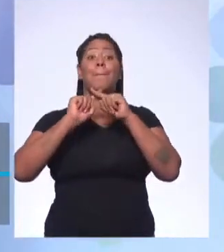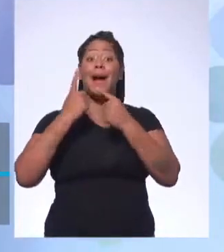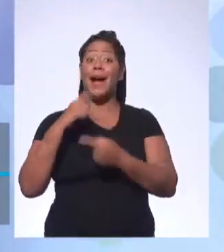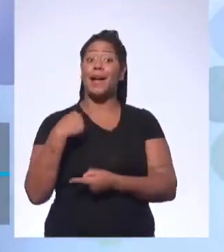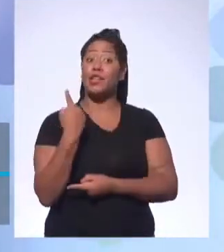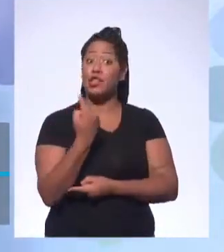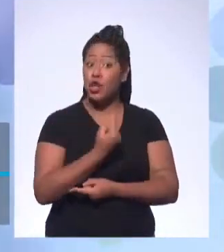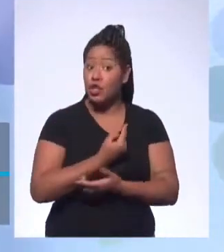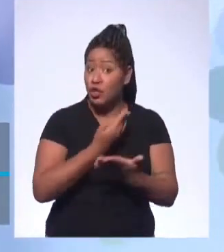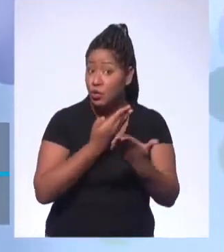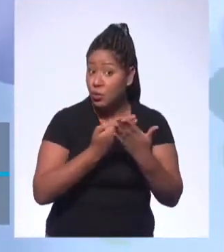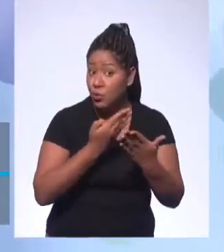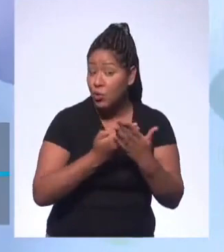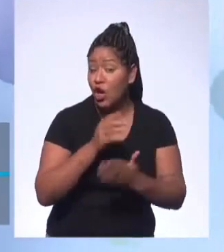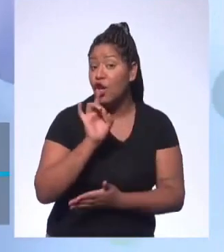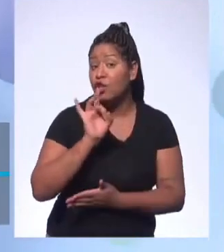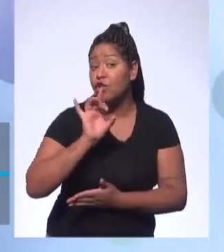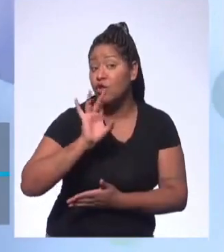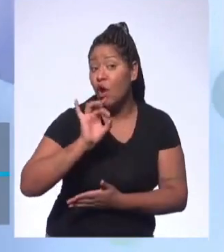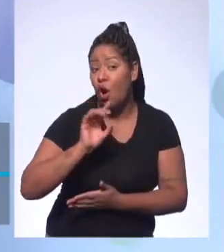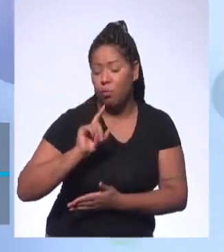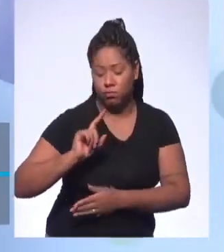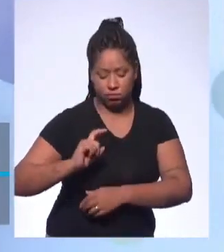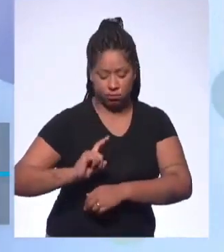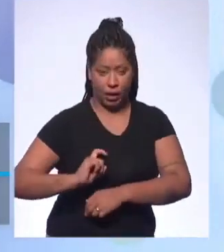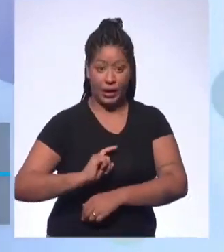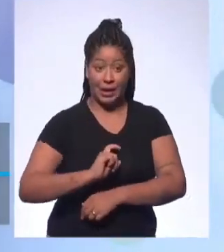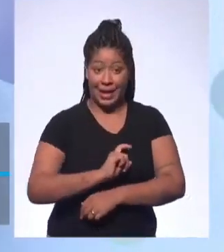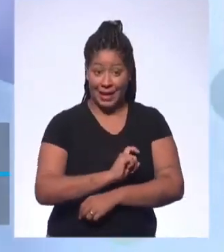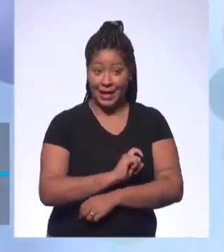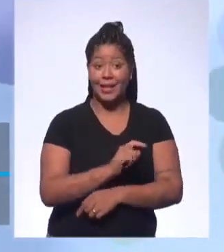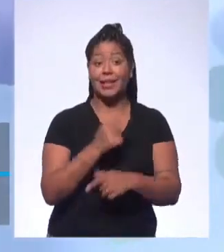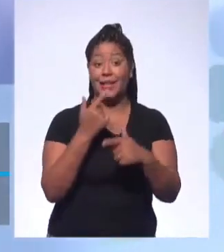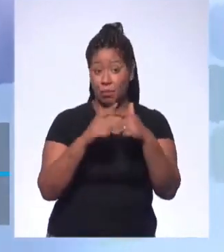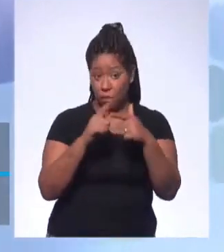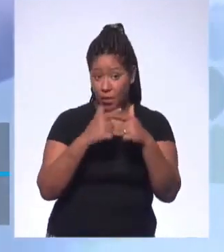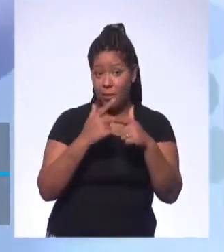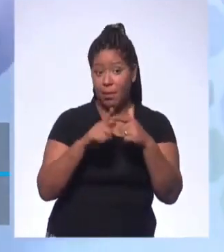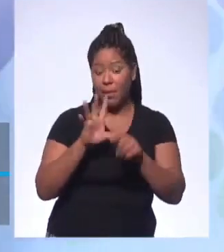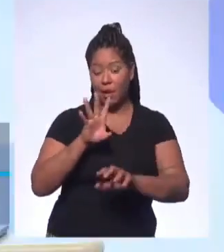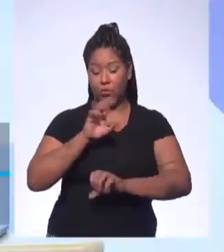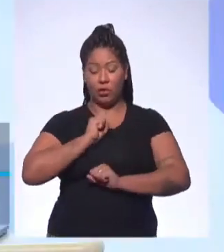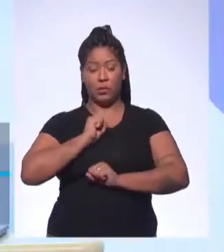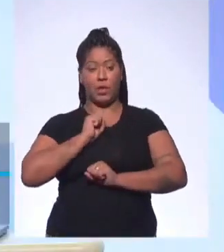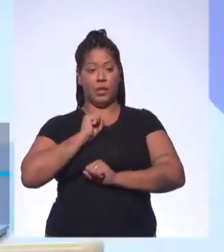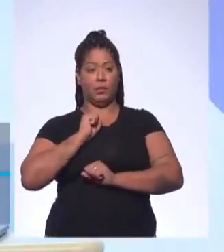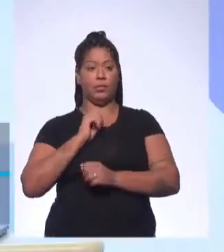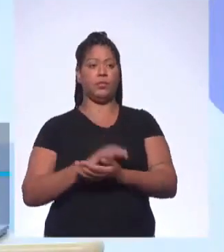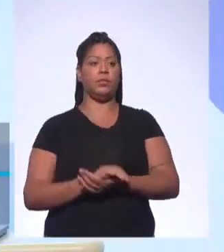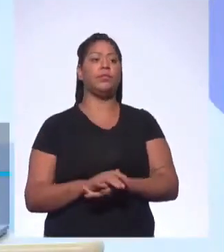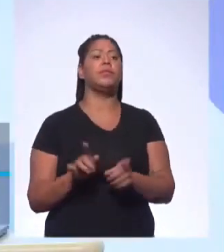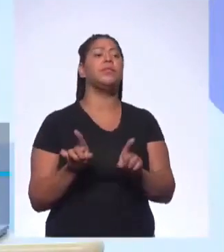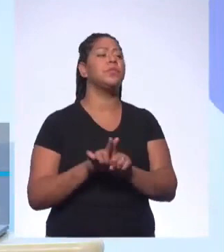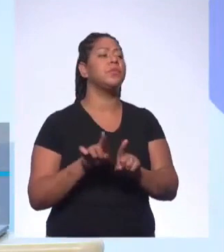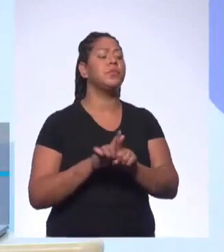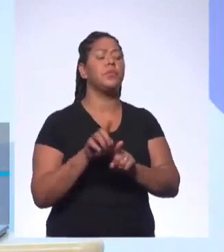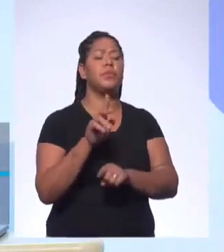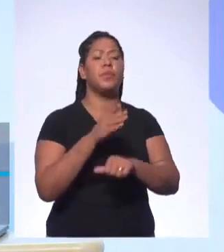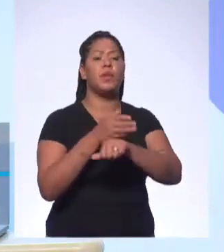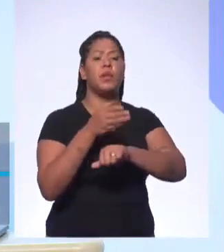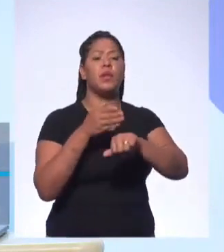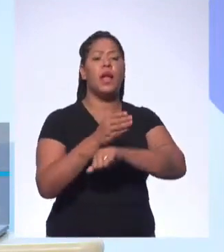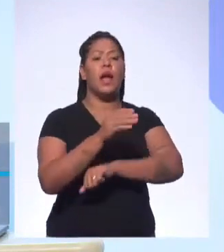nos impactam diretamente. Tá bom? Mas obrigado pela contribuição. Bom, duas coisinhas. Uma participação da